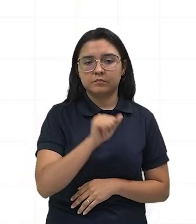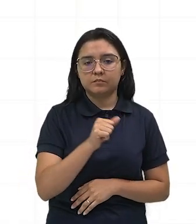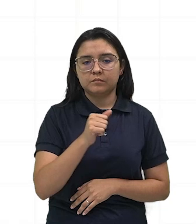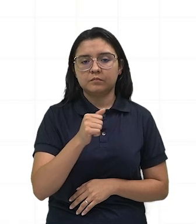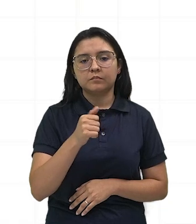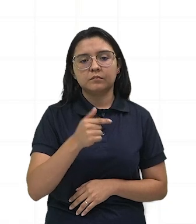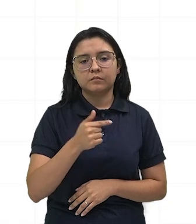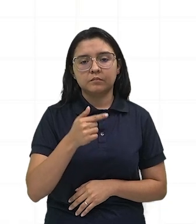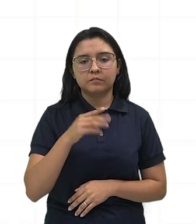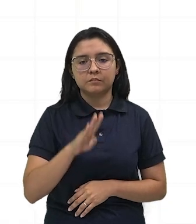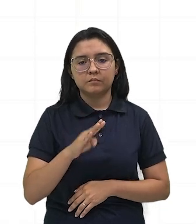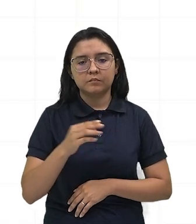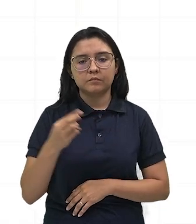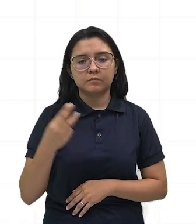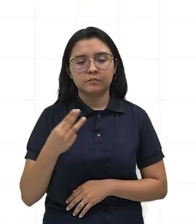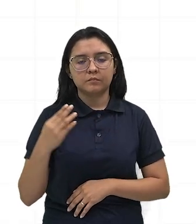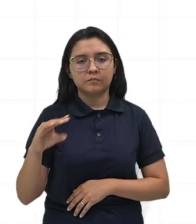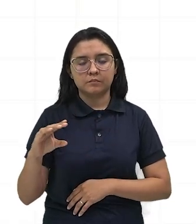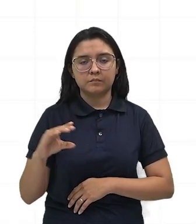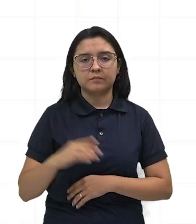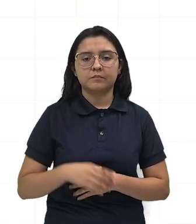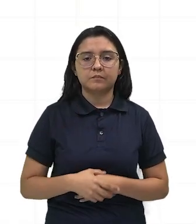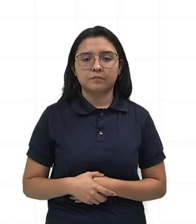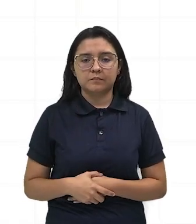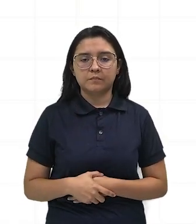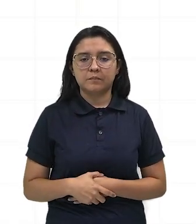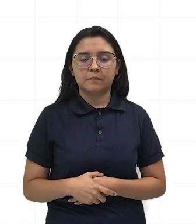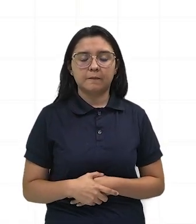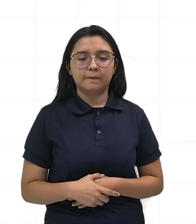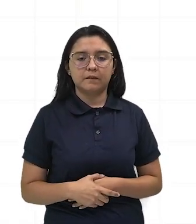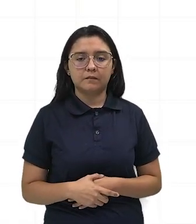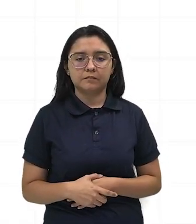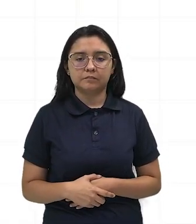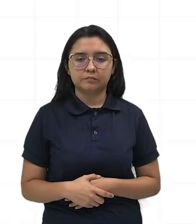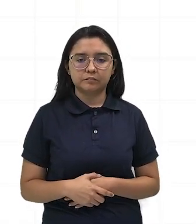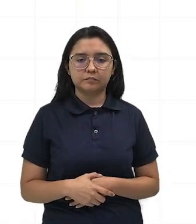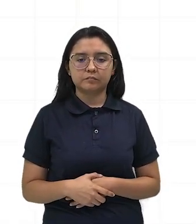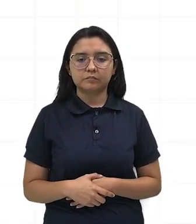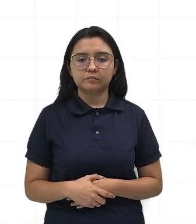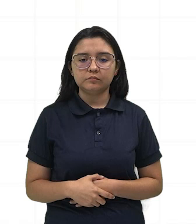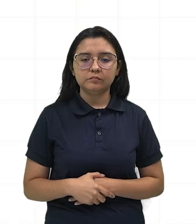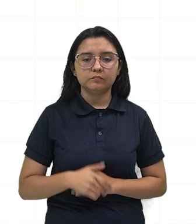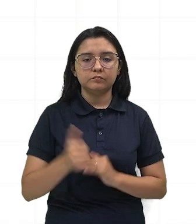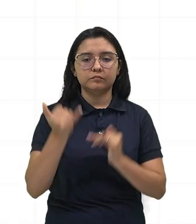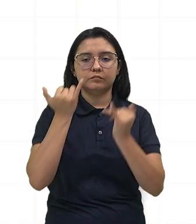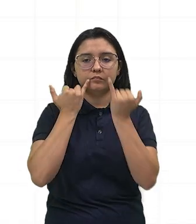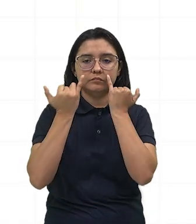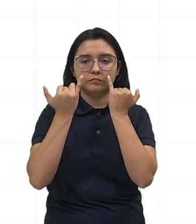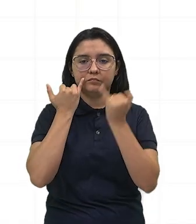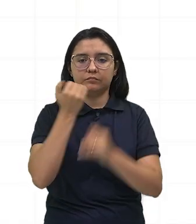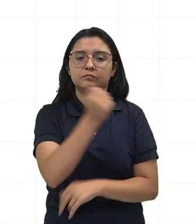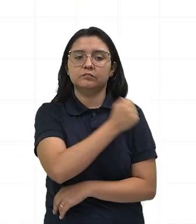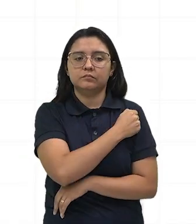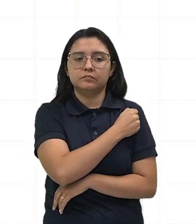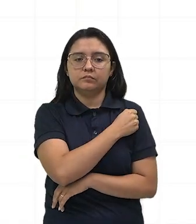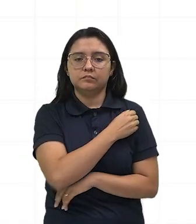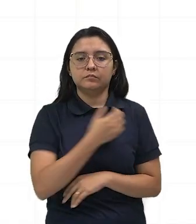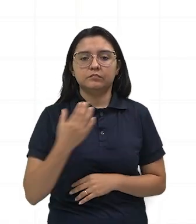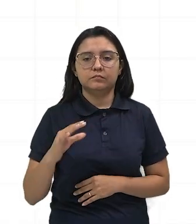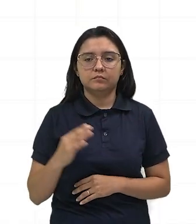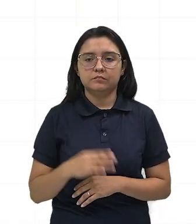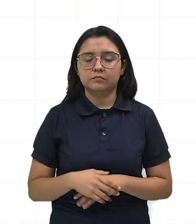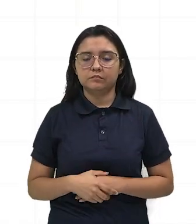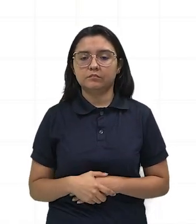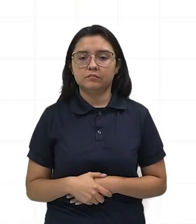aluno A, segunda coluna o aluno B. Estou lá na terceira coluna, eu tenho os dados do aluno C.